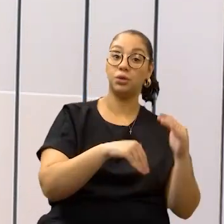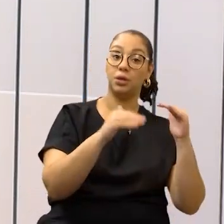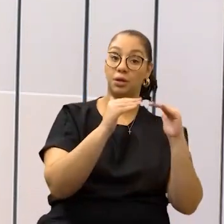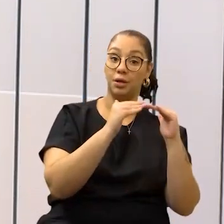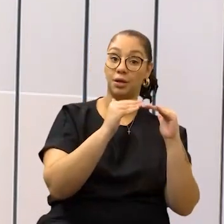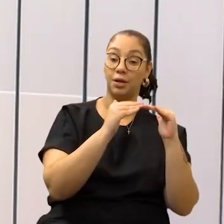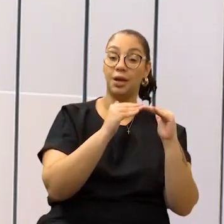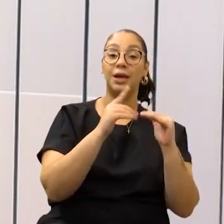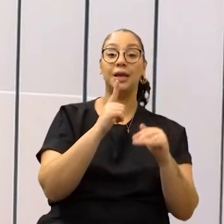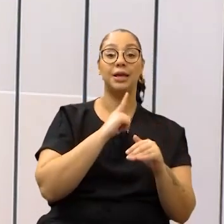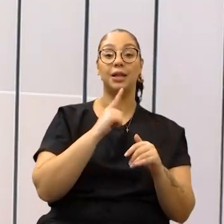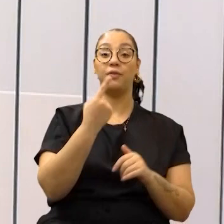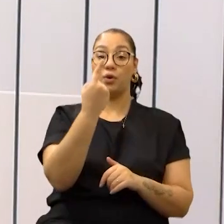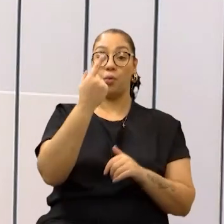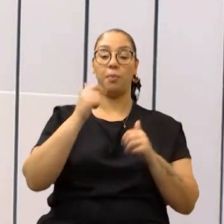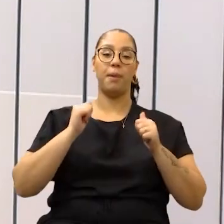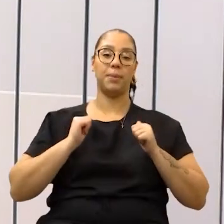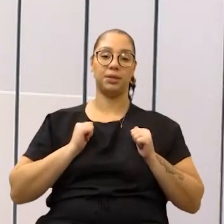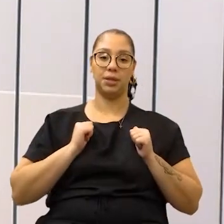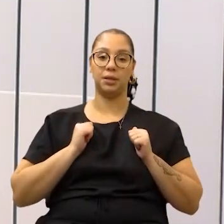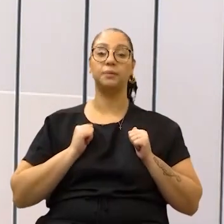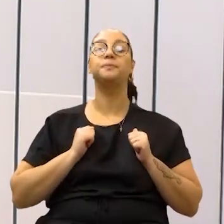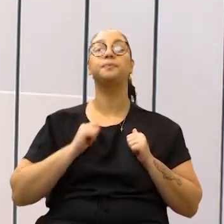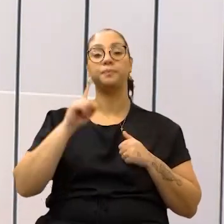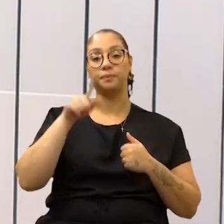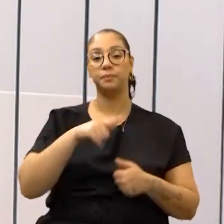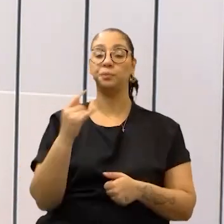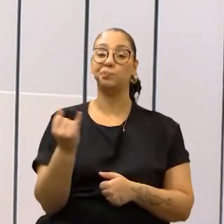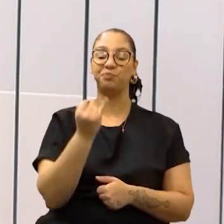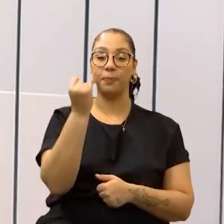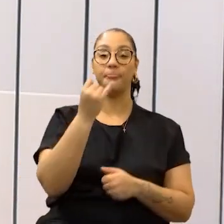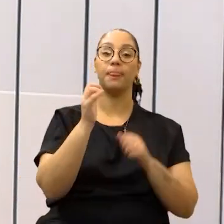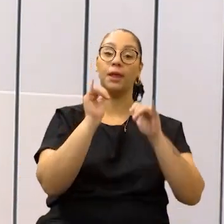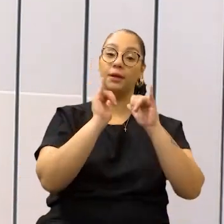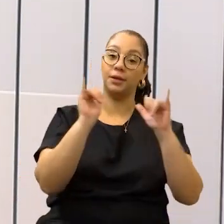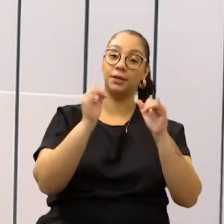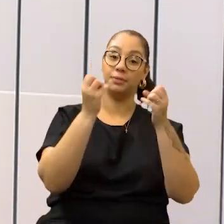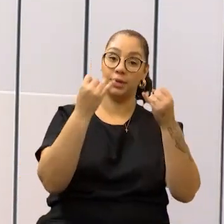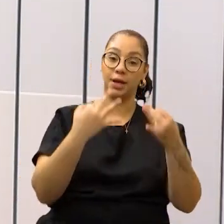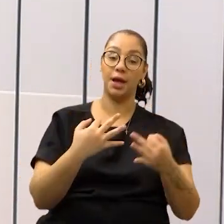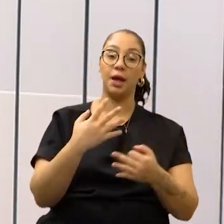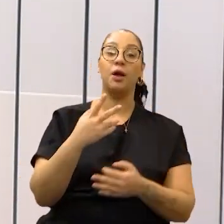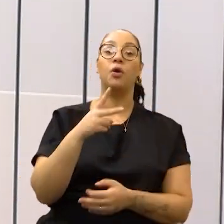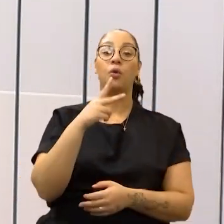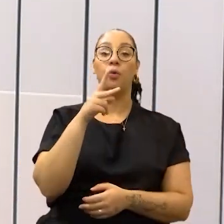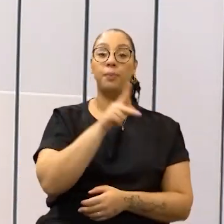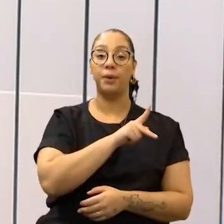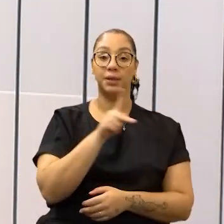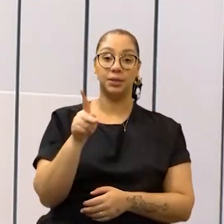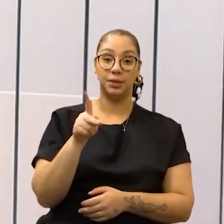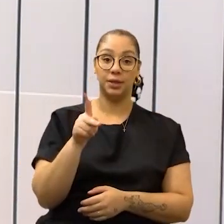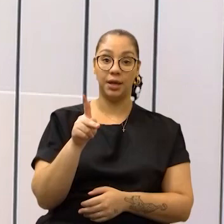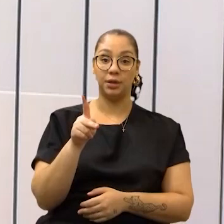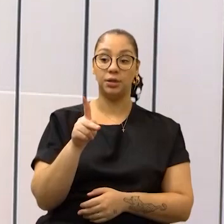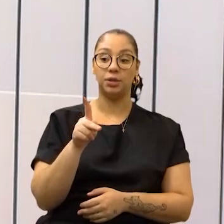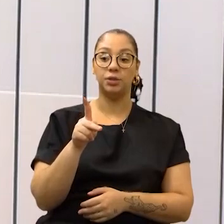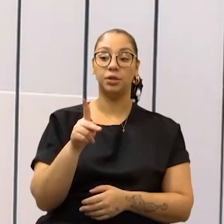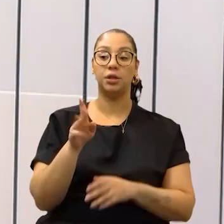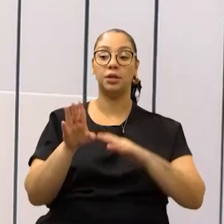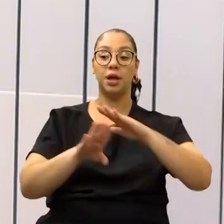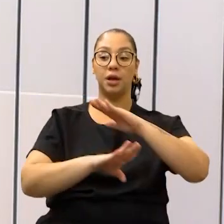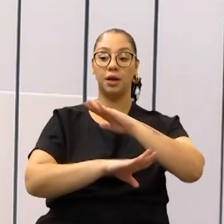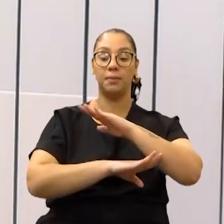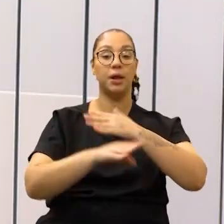a favor e houve uma abstenção. Cabe ressaltar que o presidente da Câmara, o vereador Luiz Rossini,